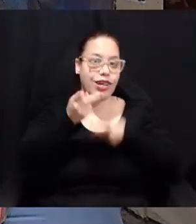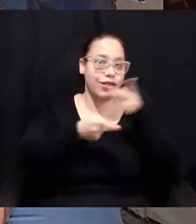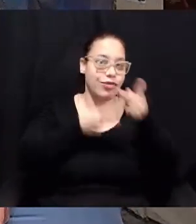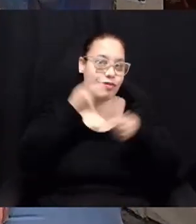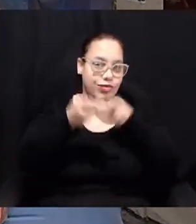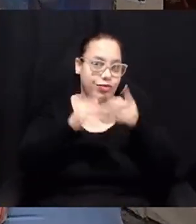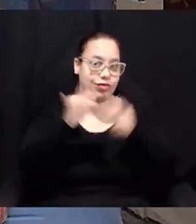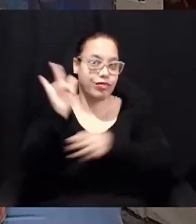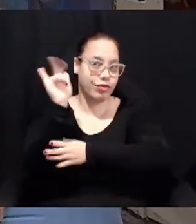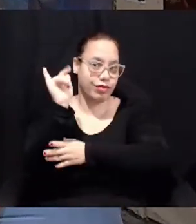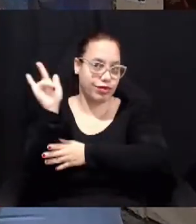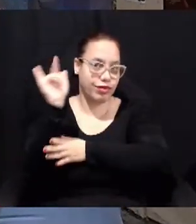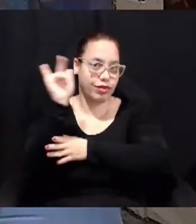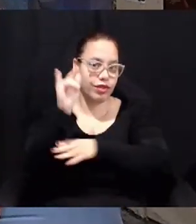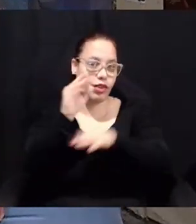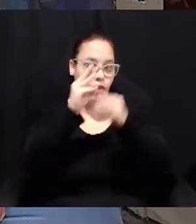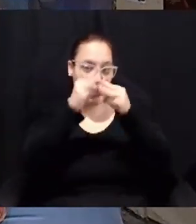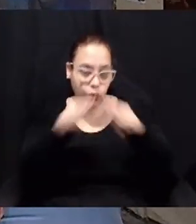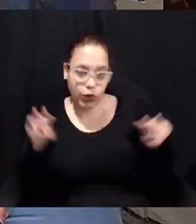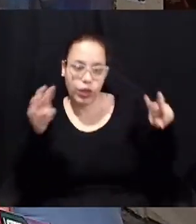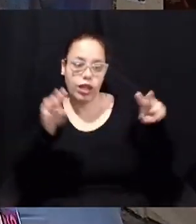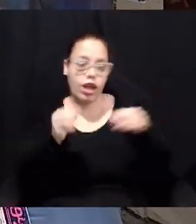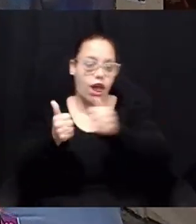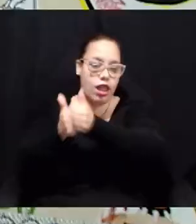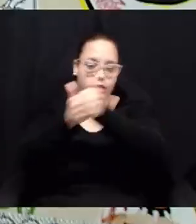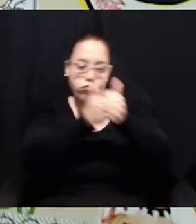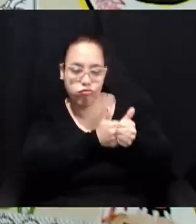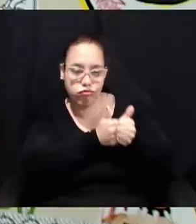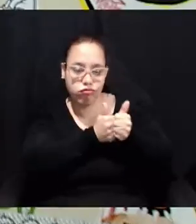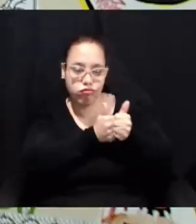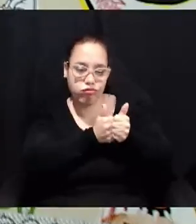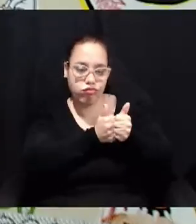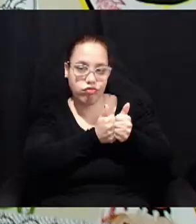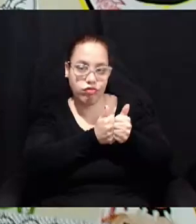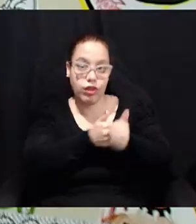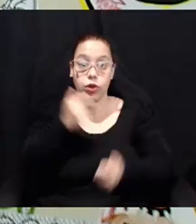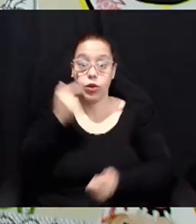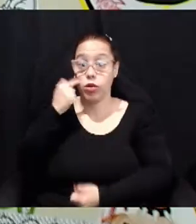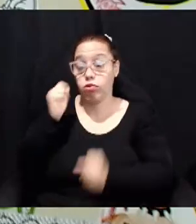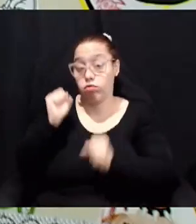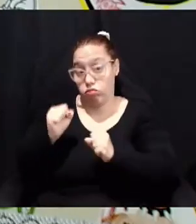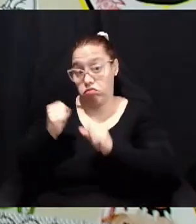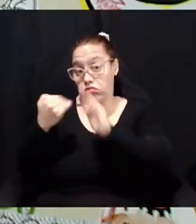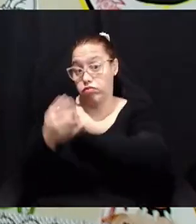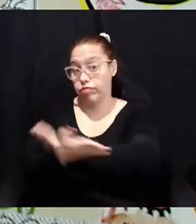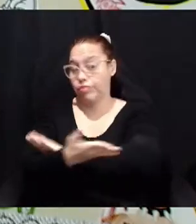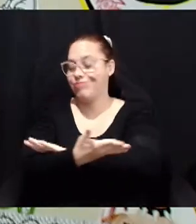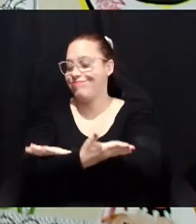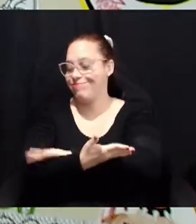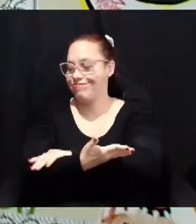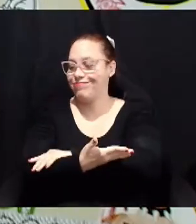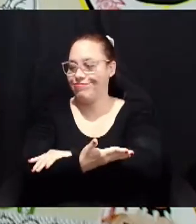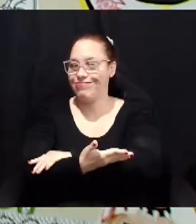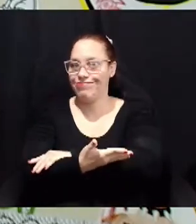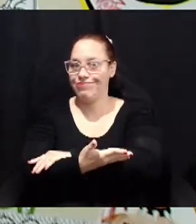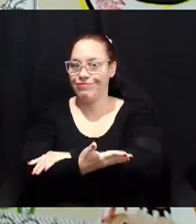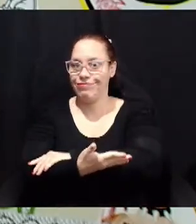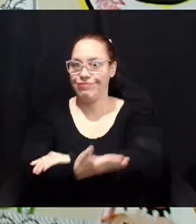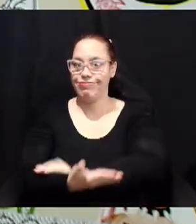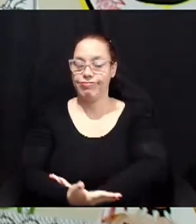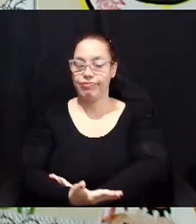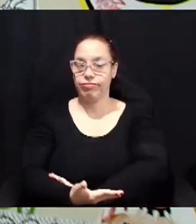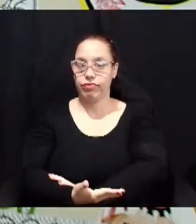sociais, o site, para a gente acompanhar tudo isso. Vocês podem acessar mistiforio.com. Lá